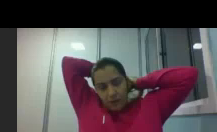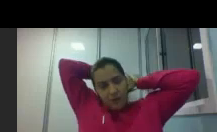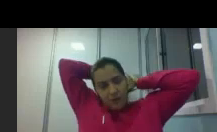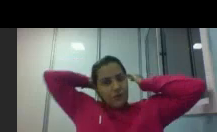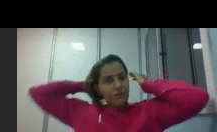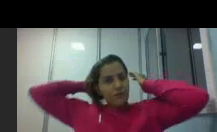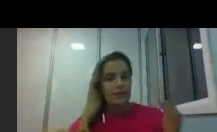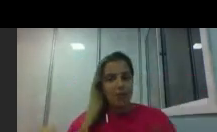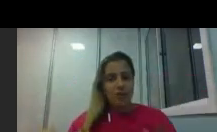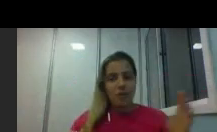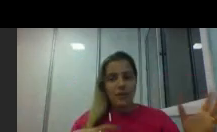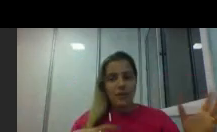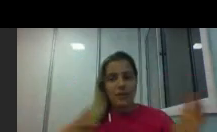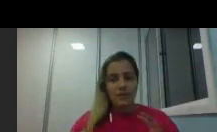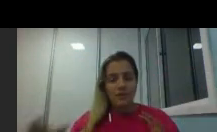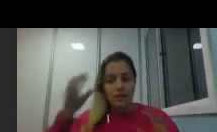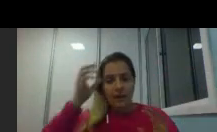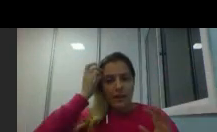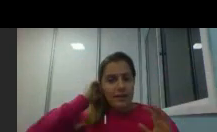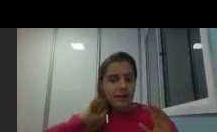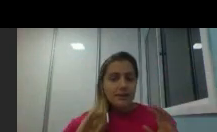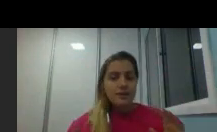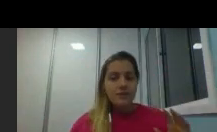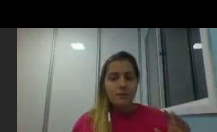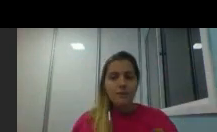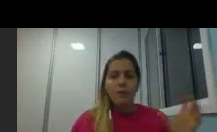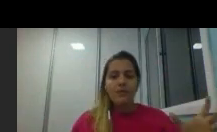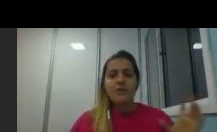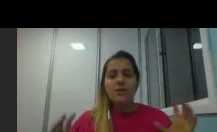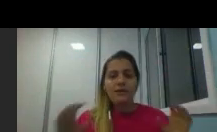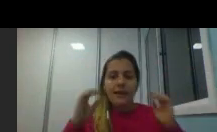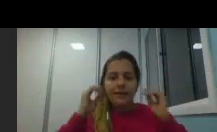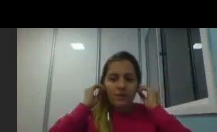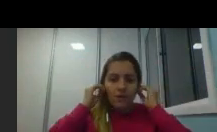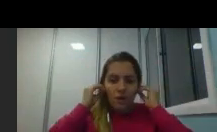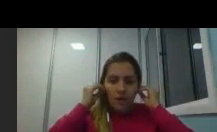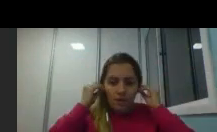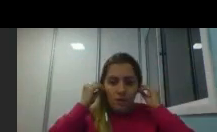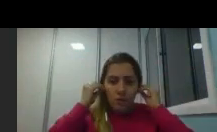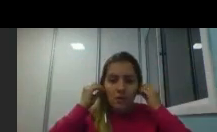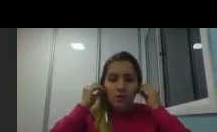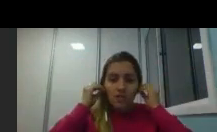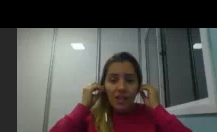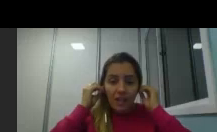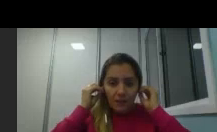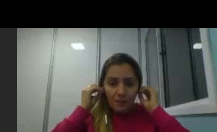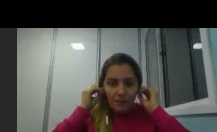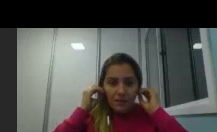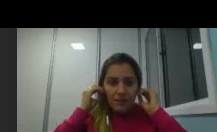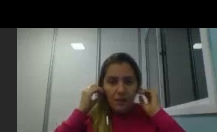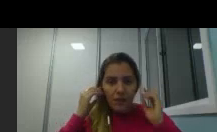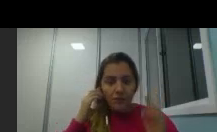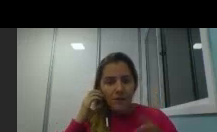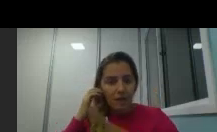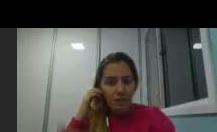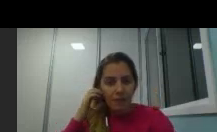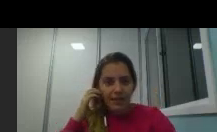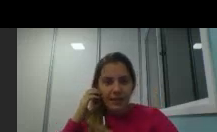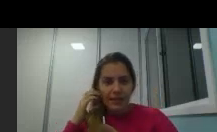conceito que eu estava comentando com vocês, só de dominante recessivo, homozigose e heterozigose, e um único gene